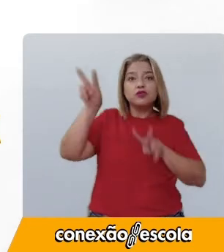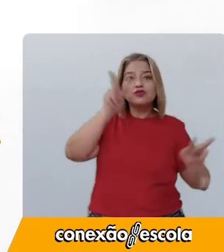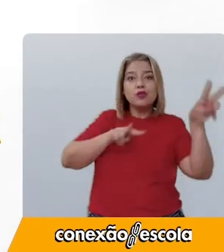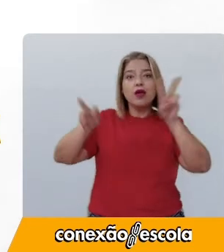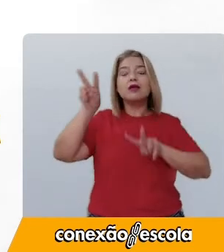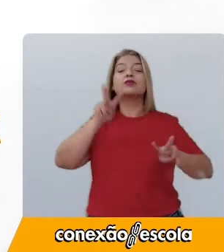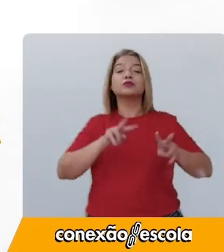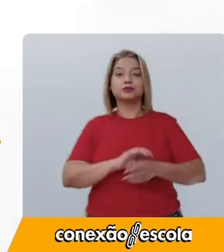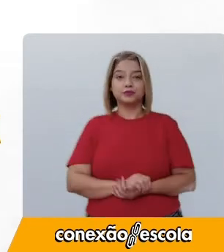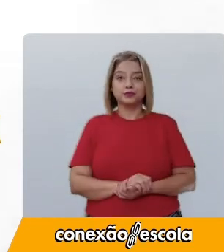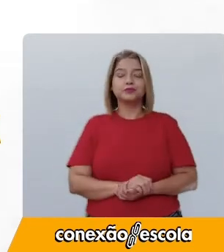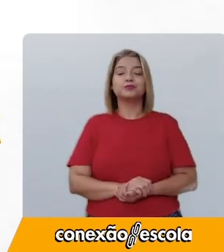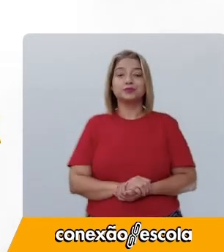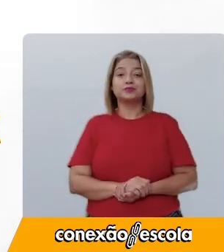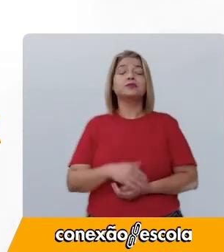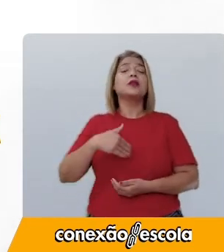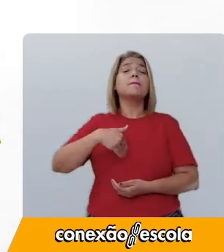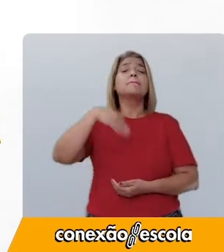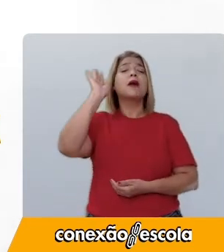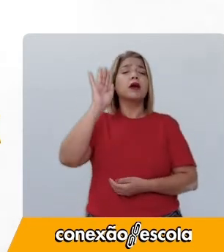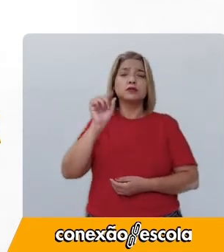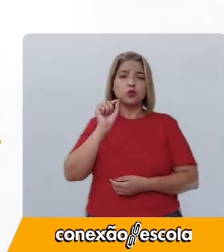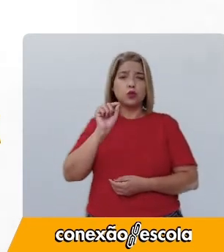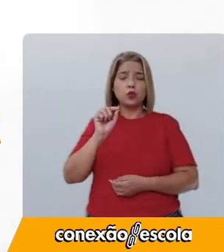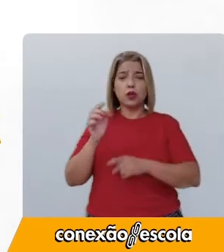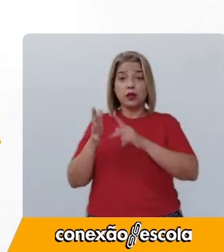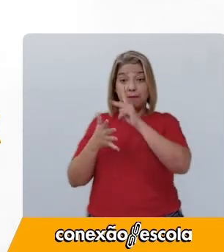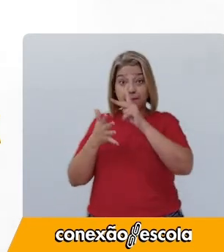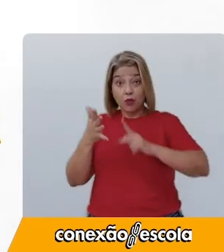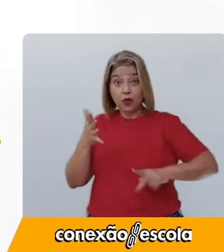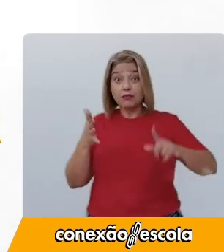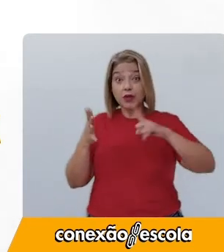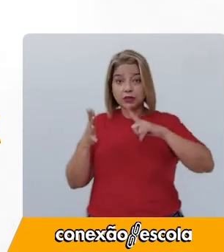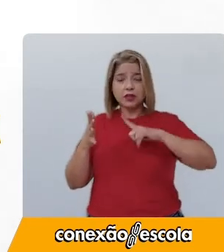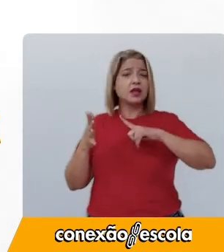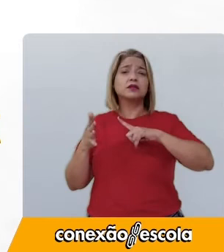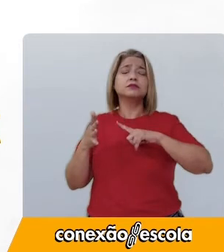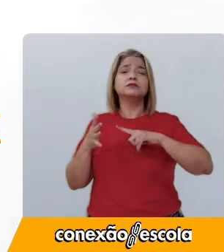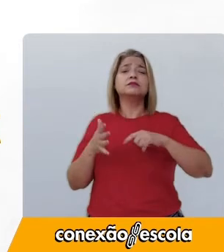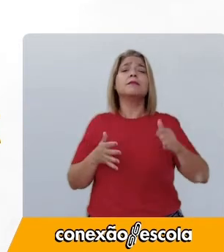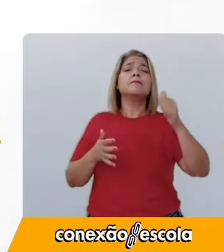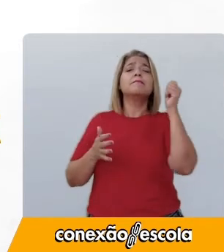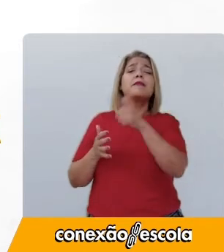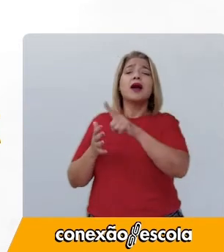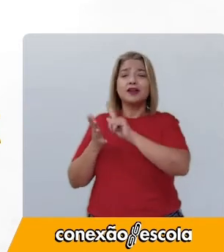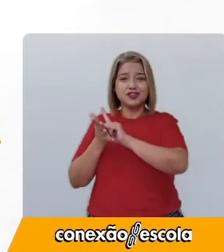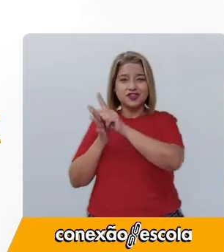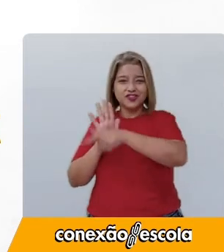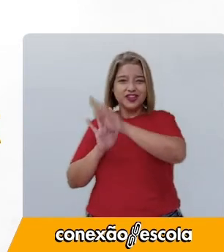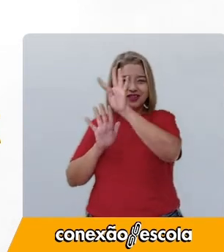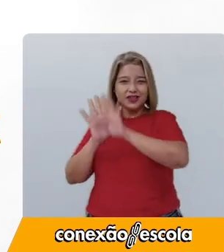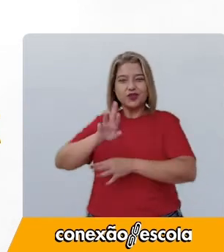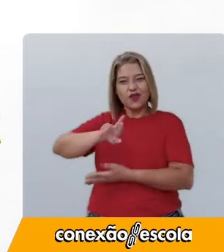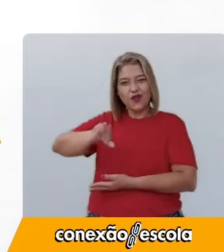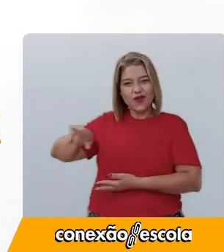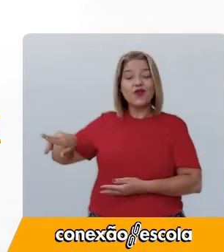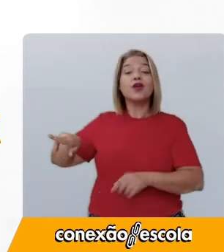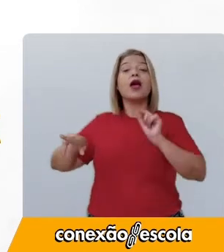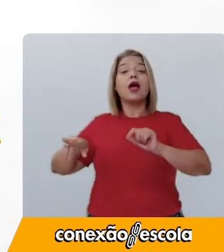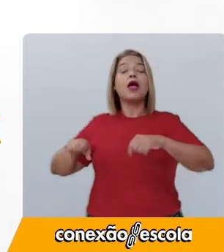No poema, mais do que em outros gêneros textuais, a linguagem vai além da sua